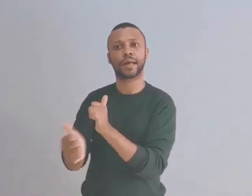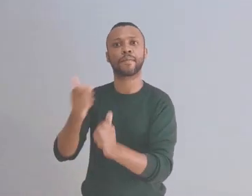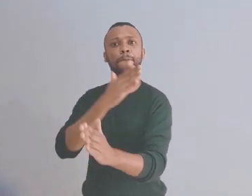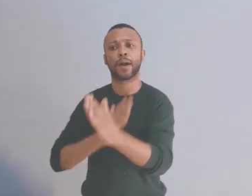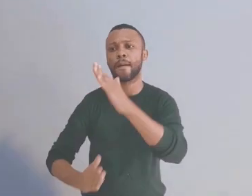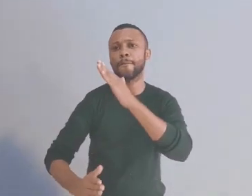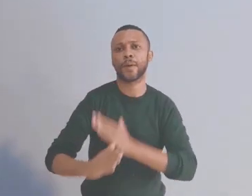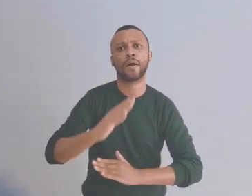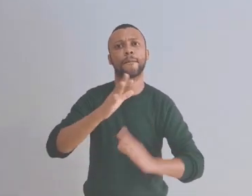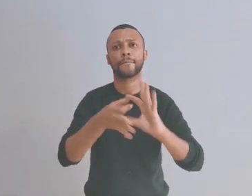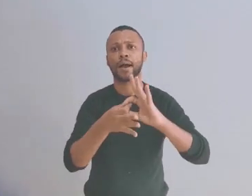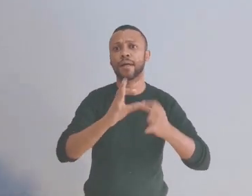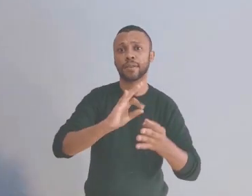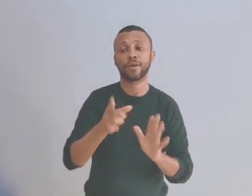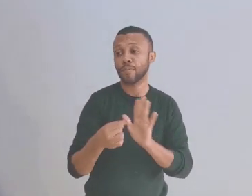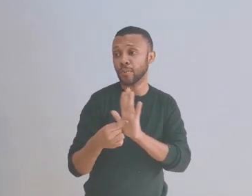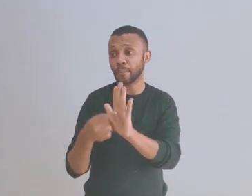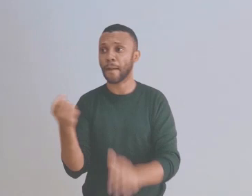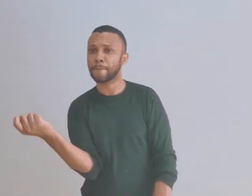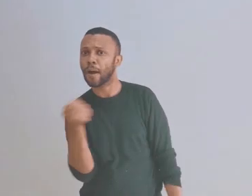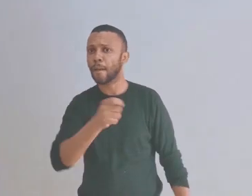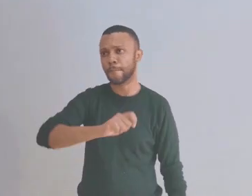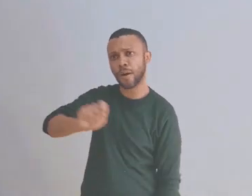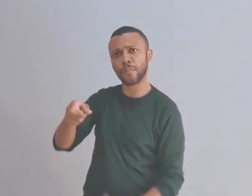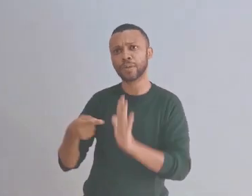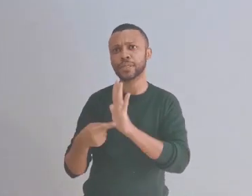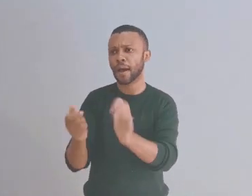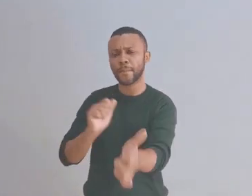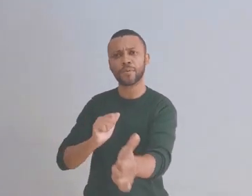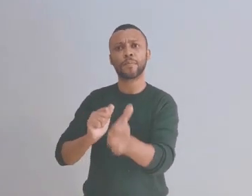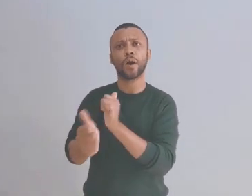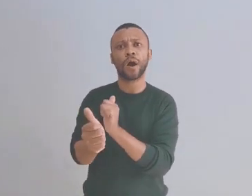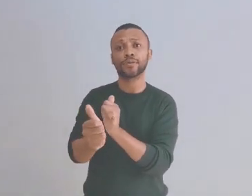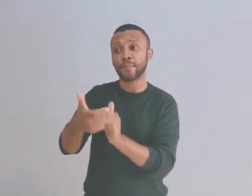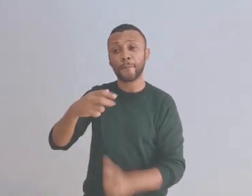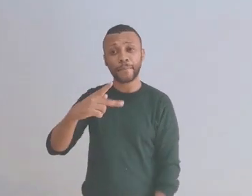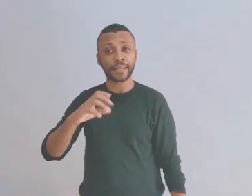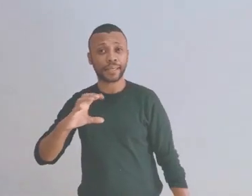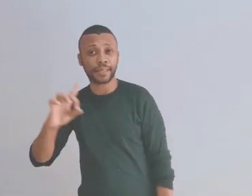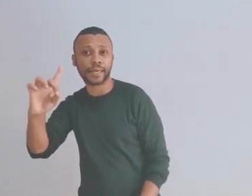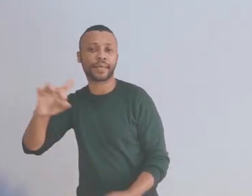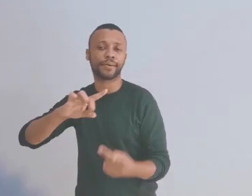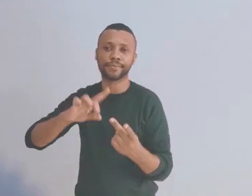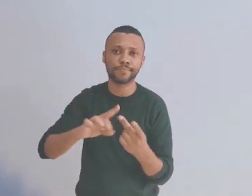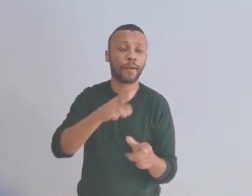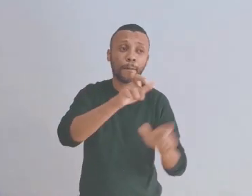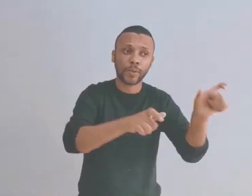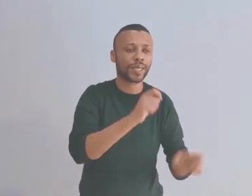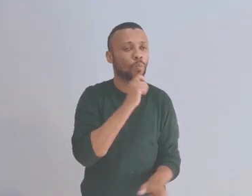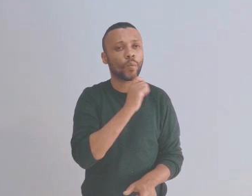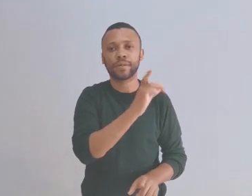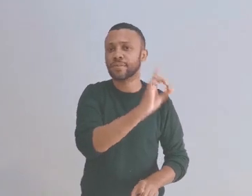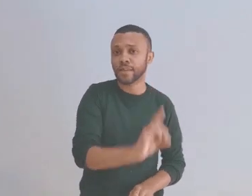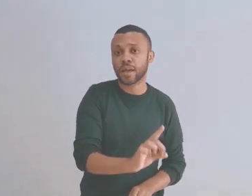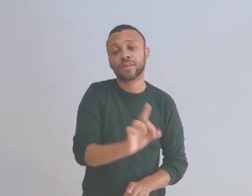levar minha raquete, vou apresentar o esporte para pessoas com deficiência e sem deficiência, para entenderem mais sobre o esporte. E assim